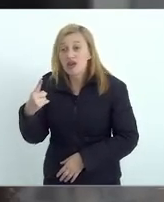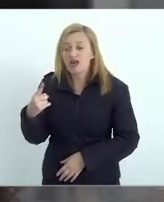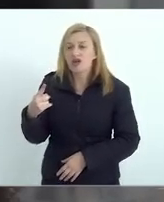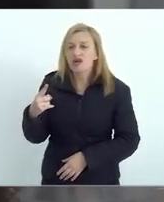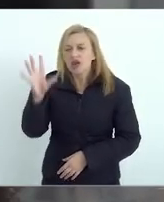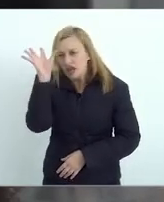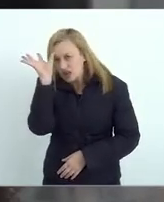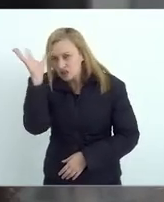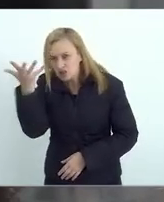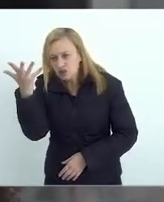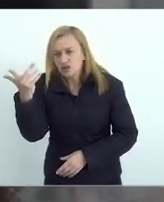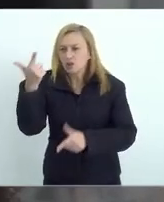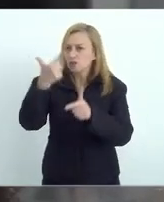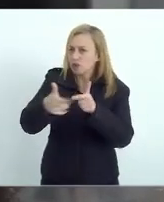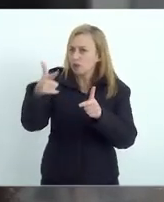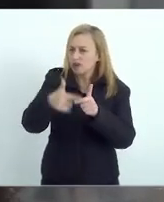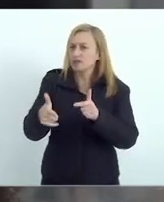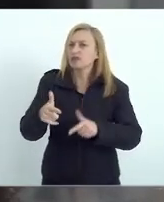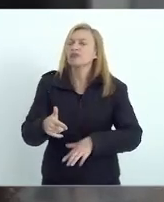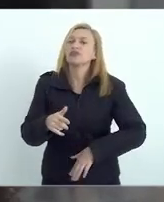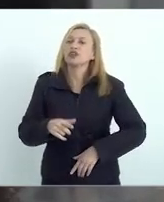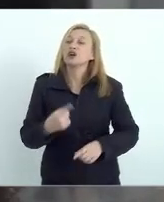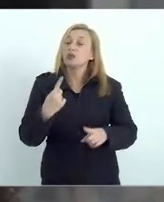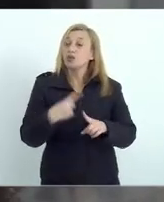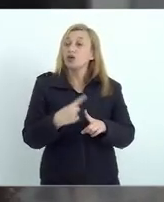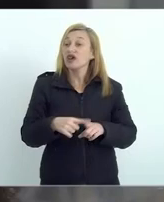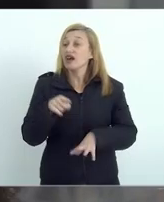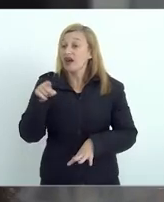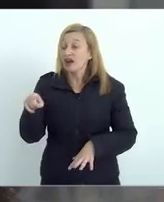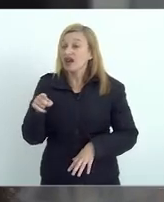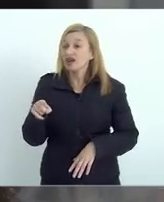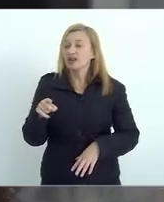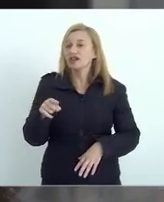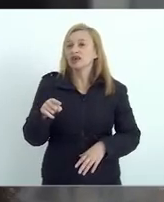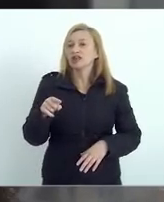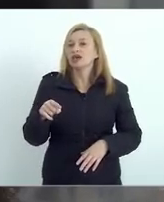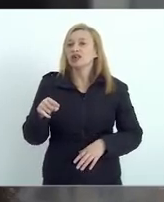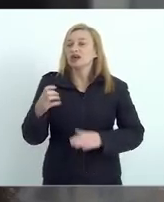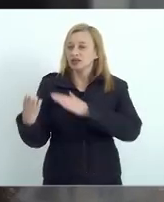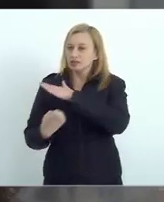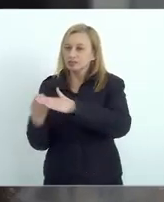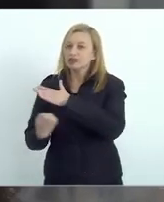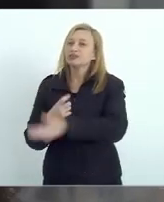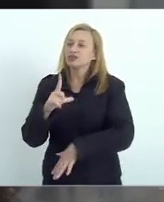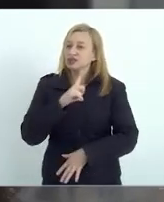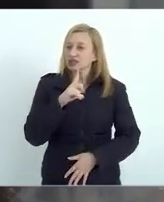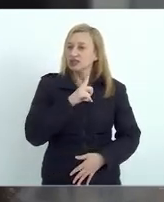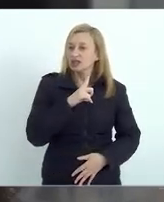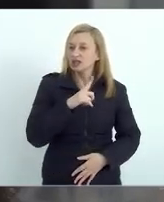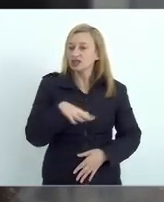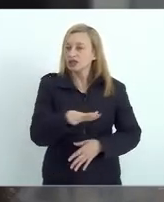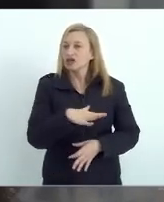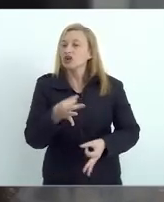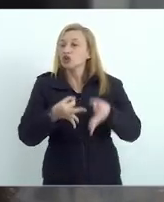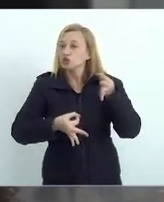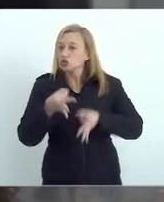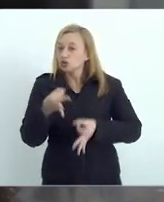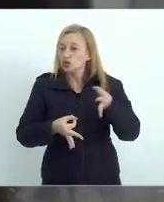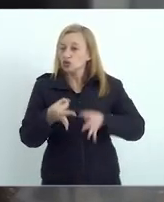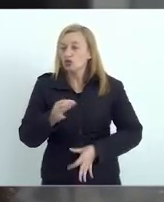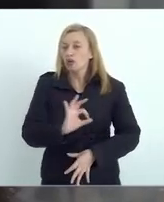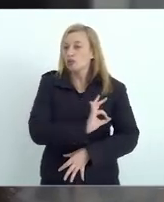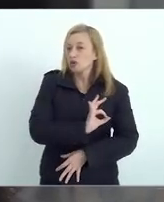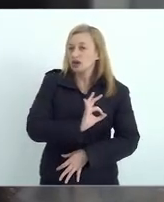uma solução para aquele problema porque aquela empresa tinha um imbróglio jurídico com a polícia